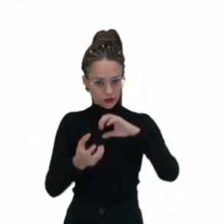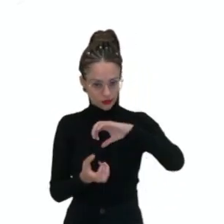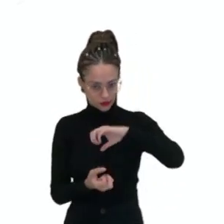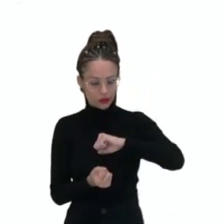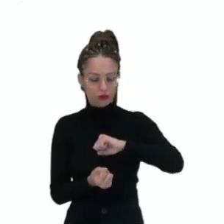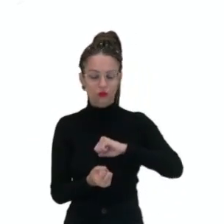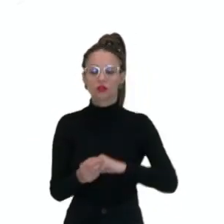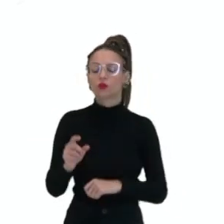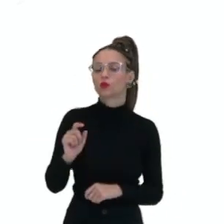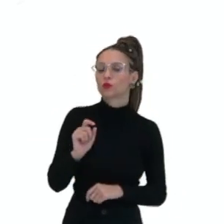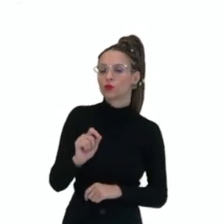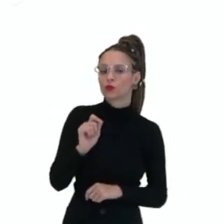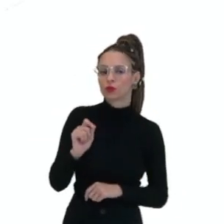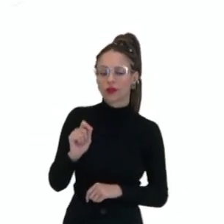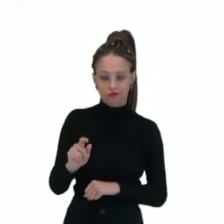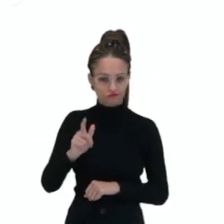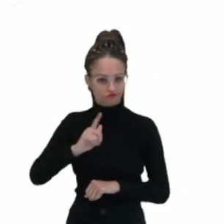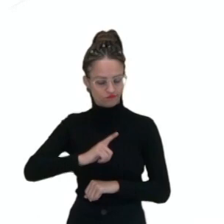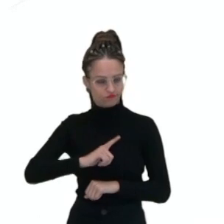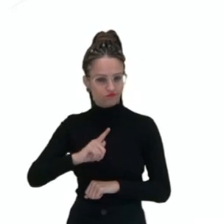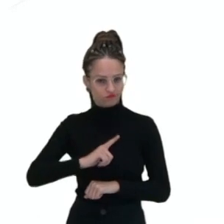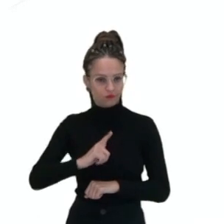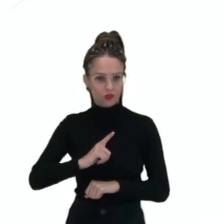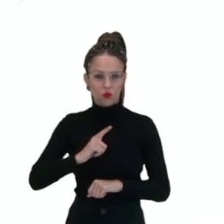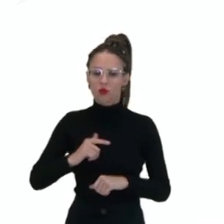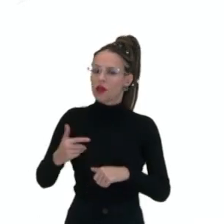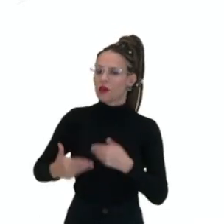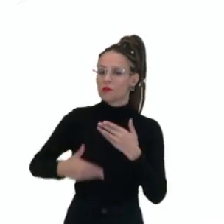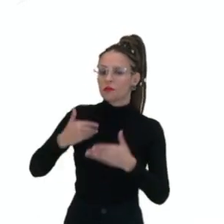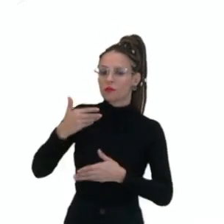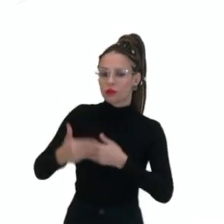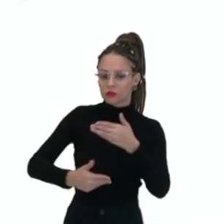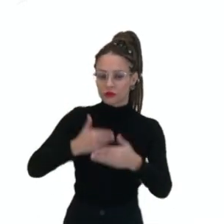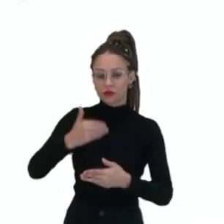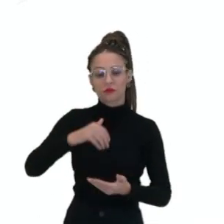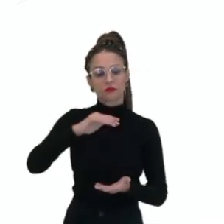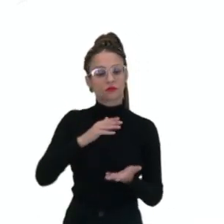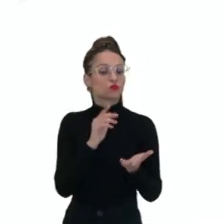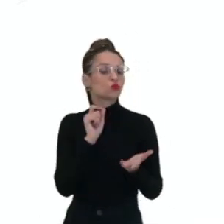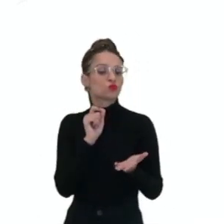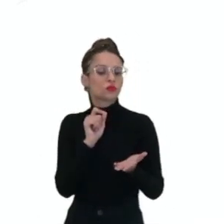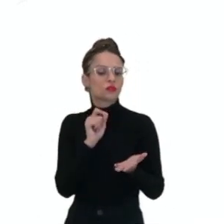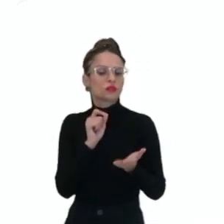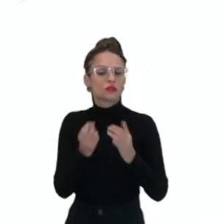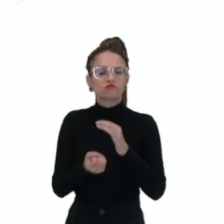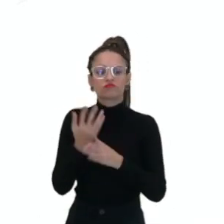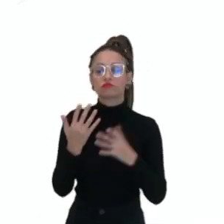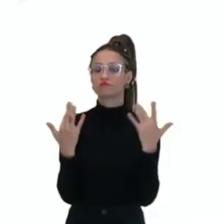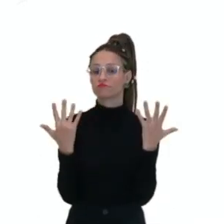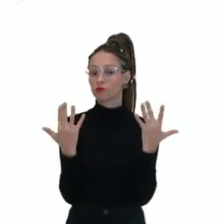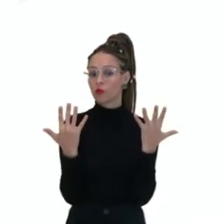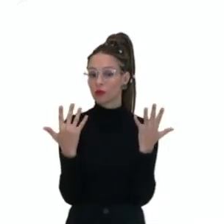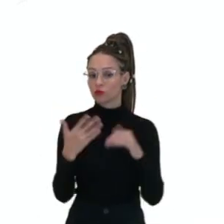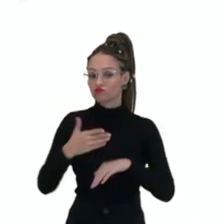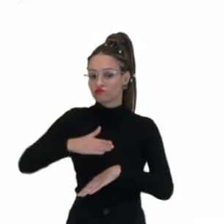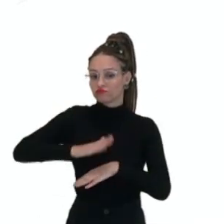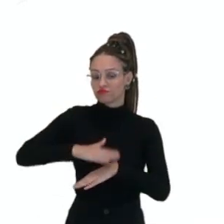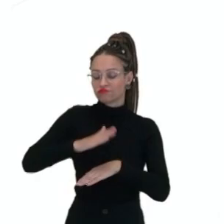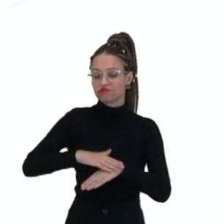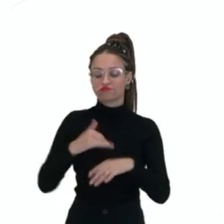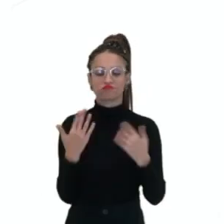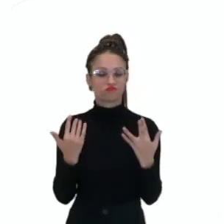o artesanato, ele acaba fazendo processos de produção de um modo manual, ou seja, é